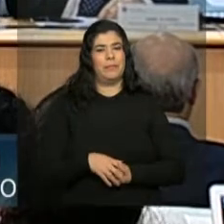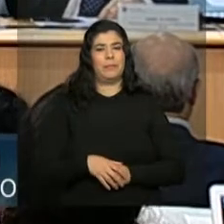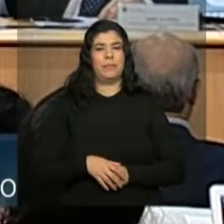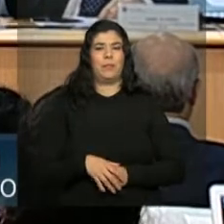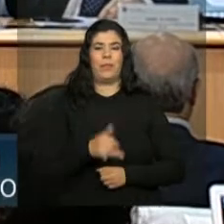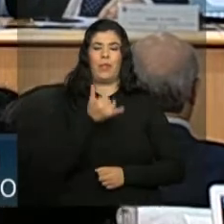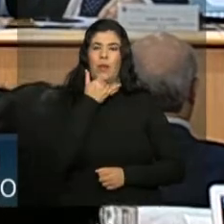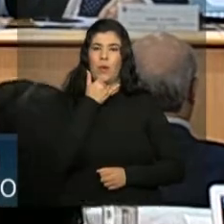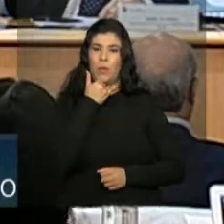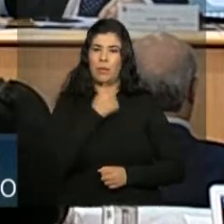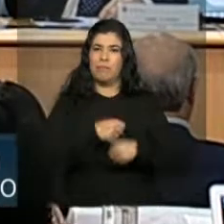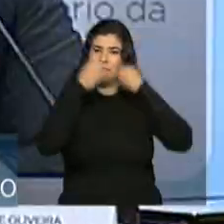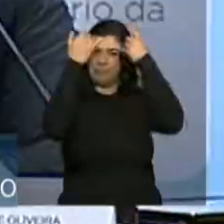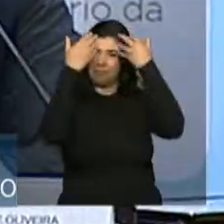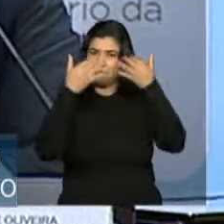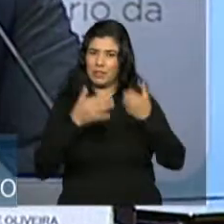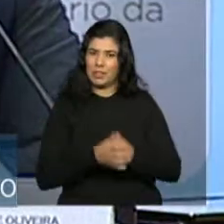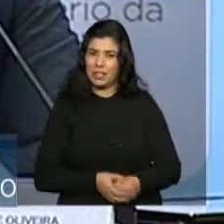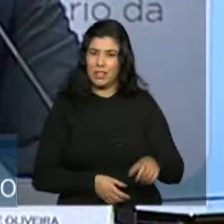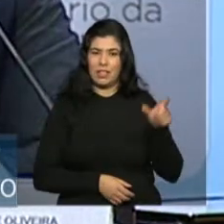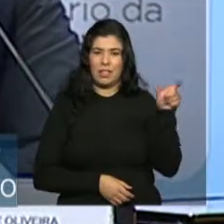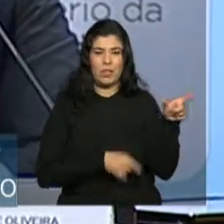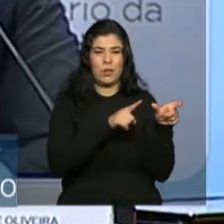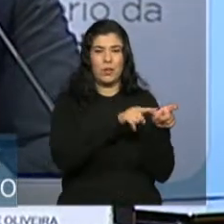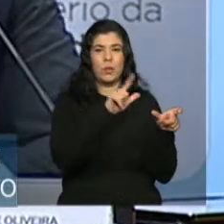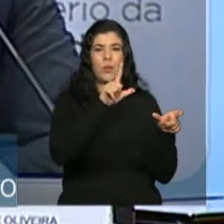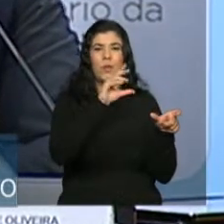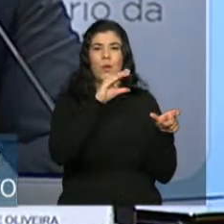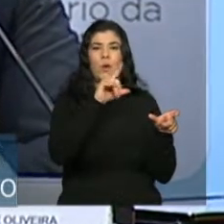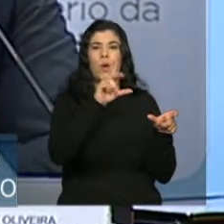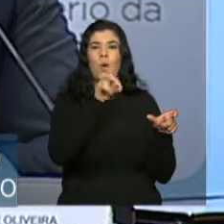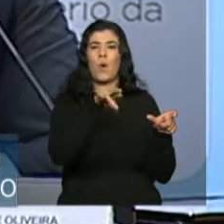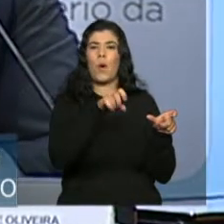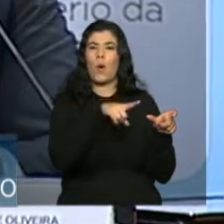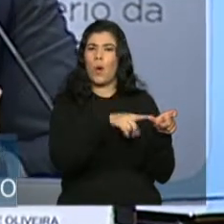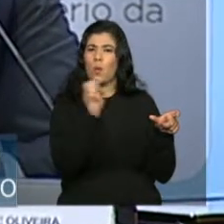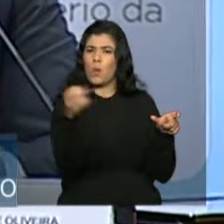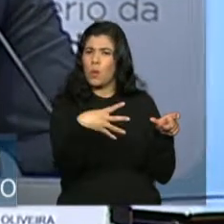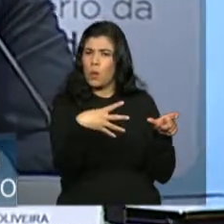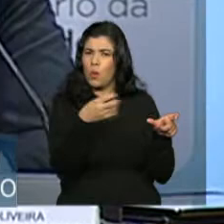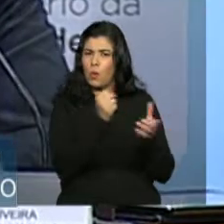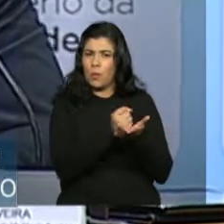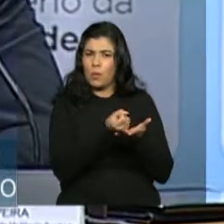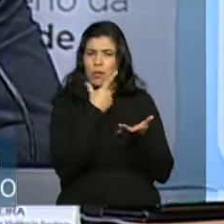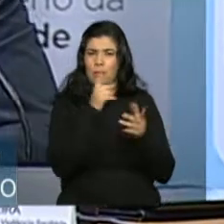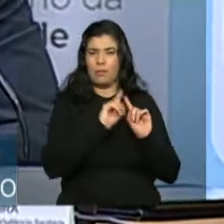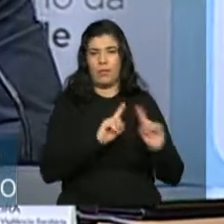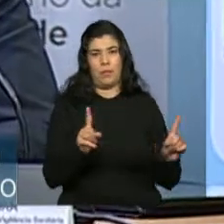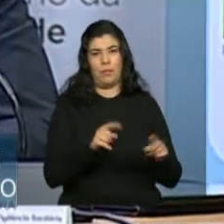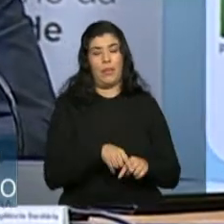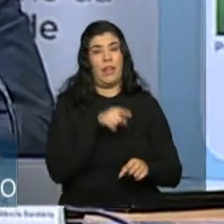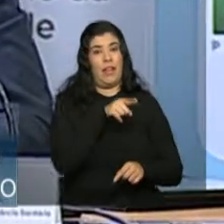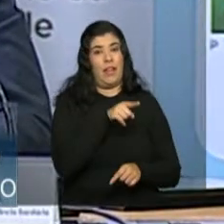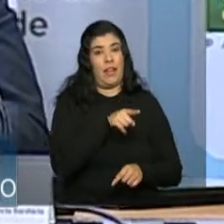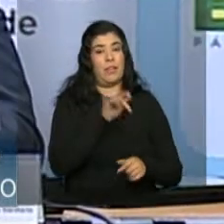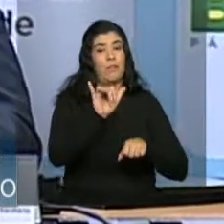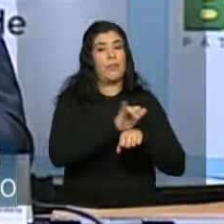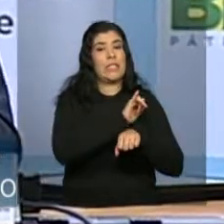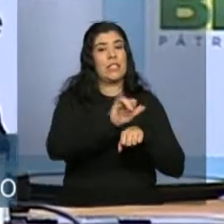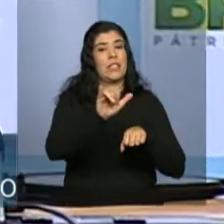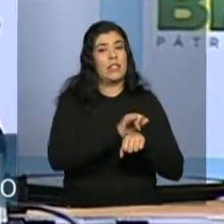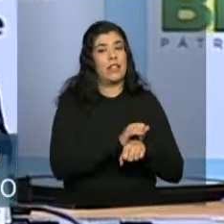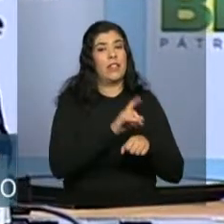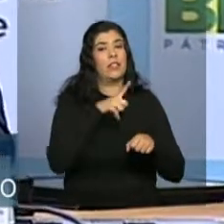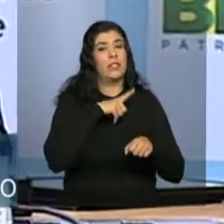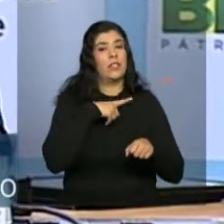coelho não é uma nova categoria de alimentos tá logo praticamente como crônico é por causa de uma estratégia